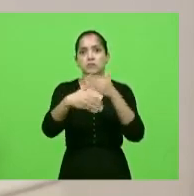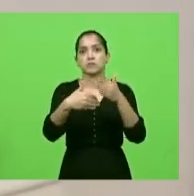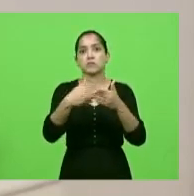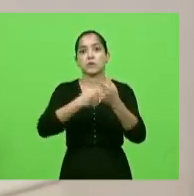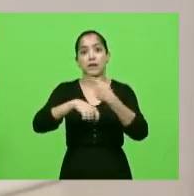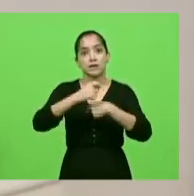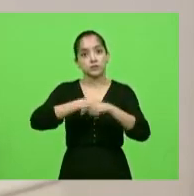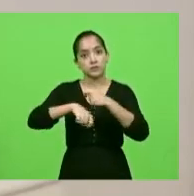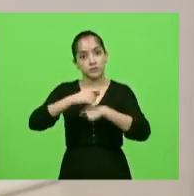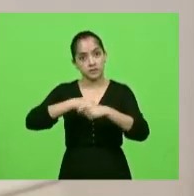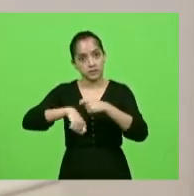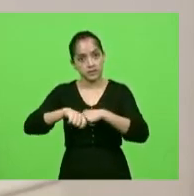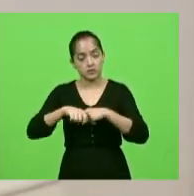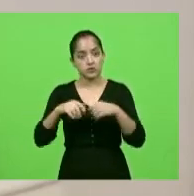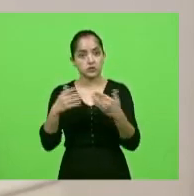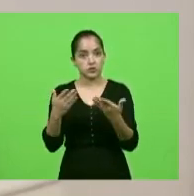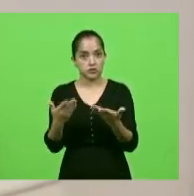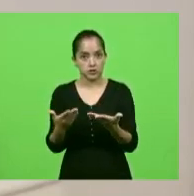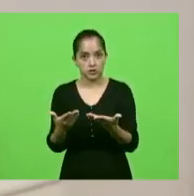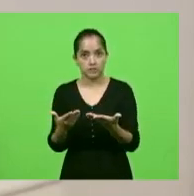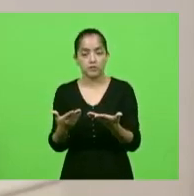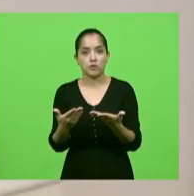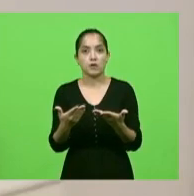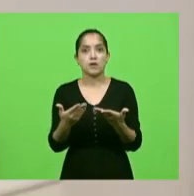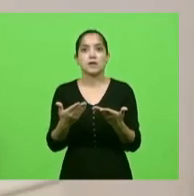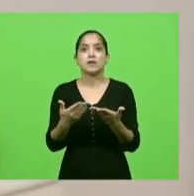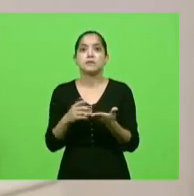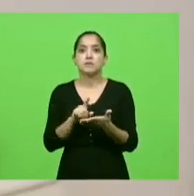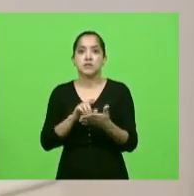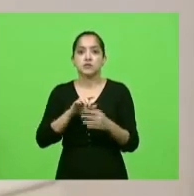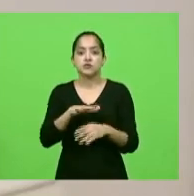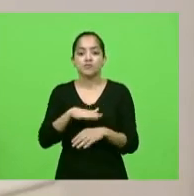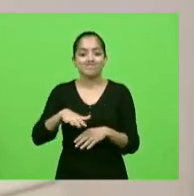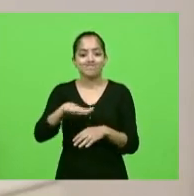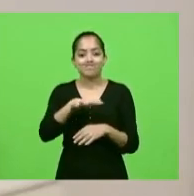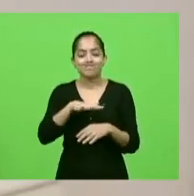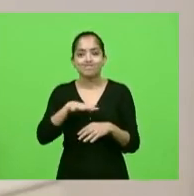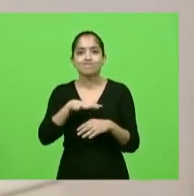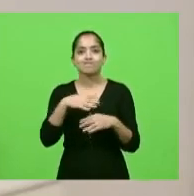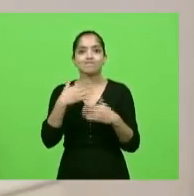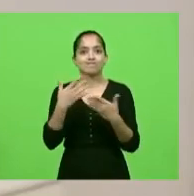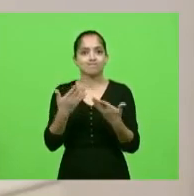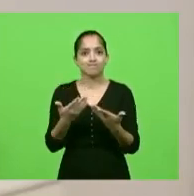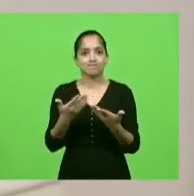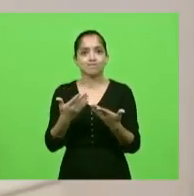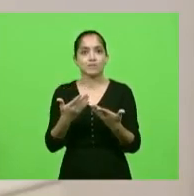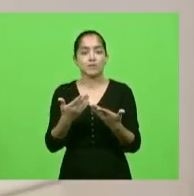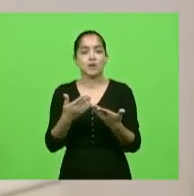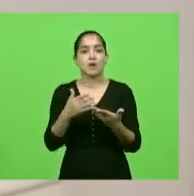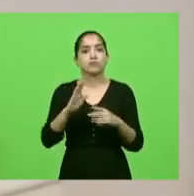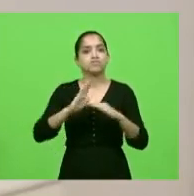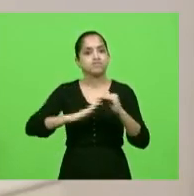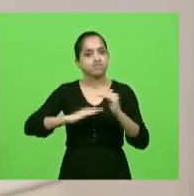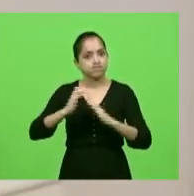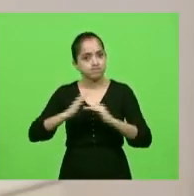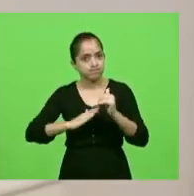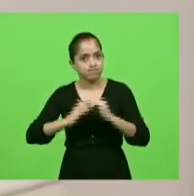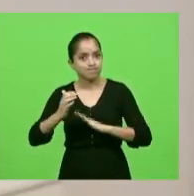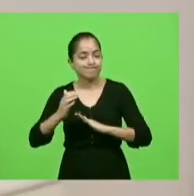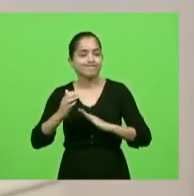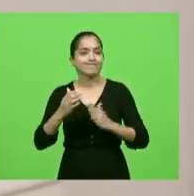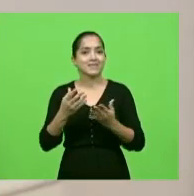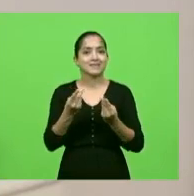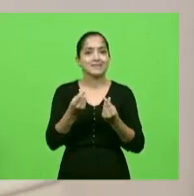administrativo, de modo que é apontada apenas de forma genérica a sua anuência com os atos praticados, o que não é suficiente